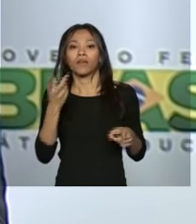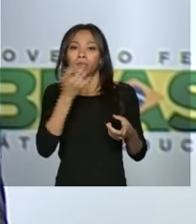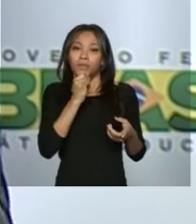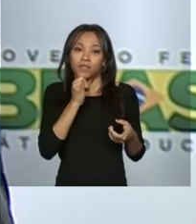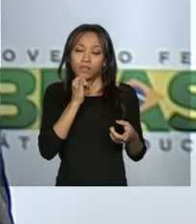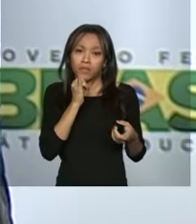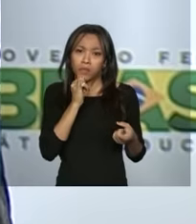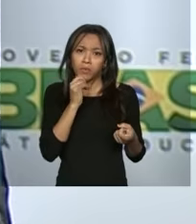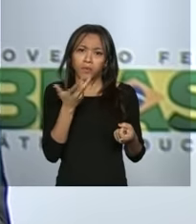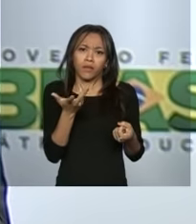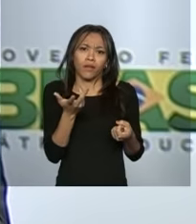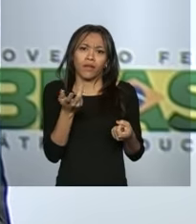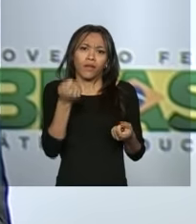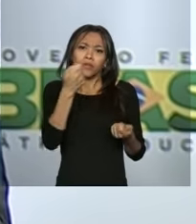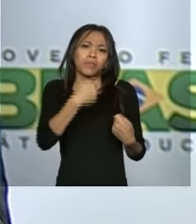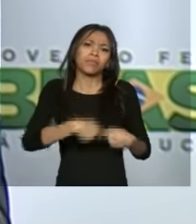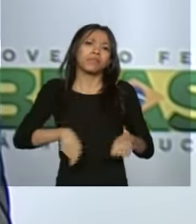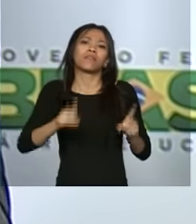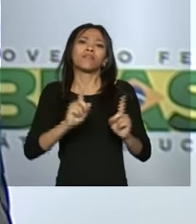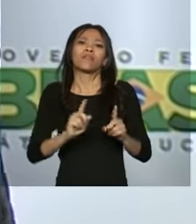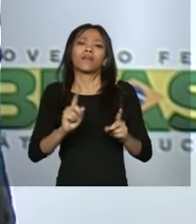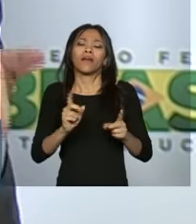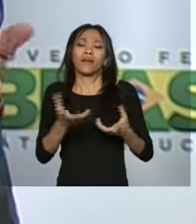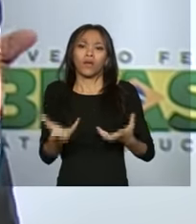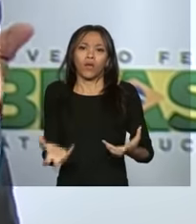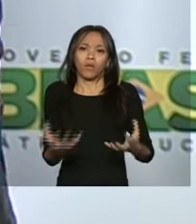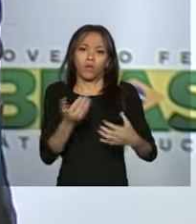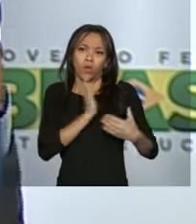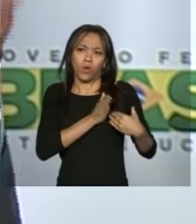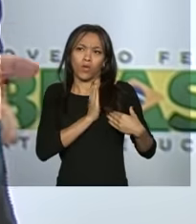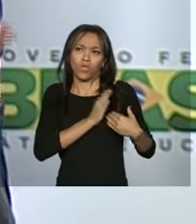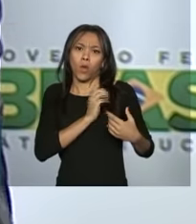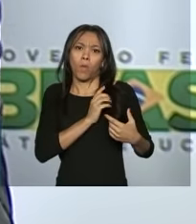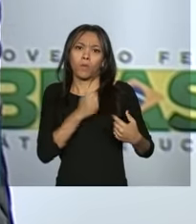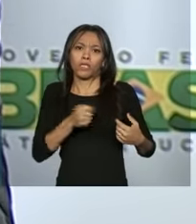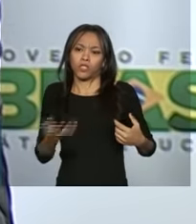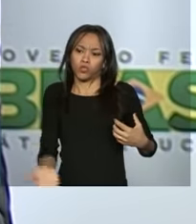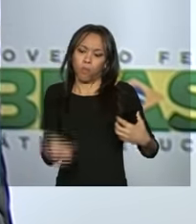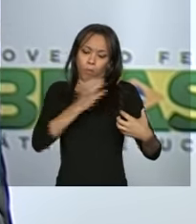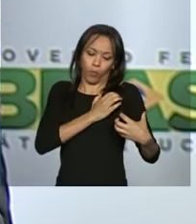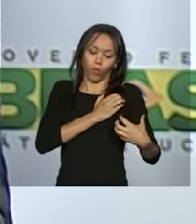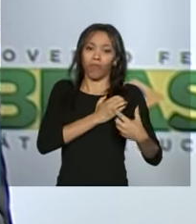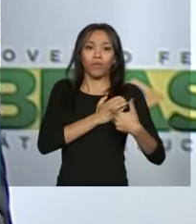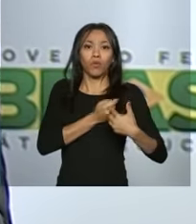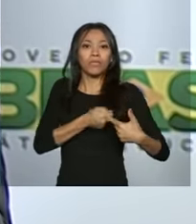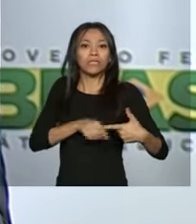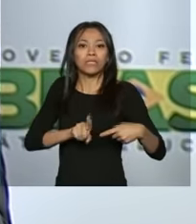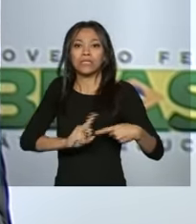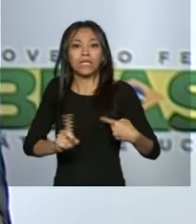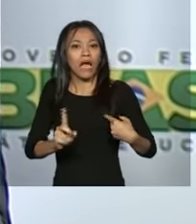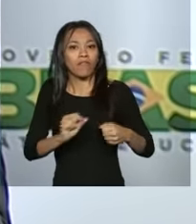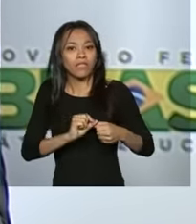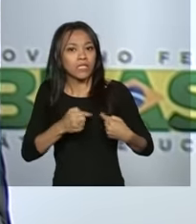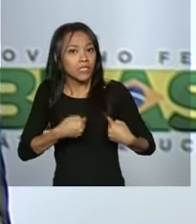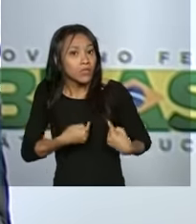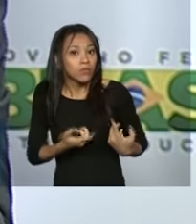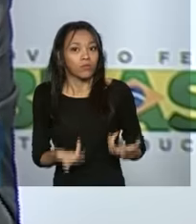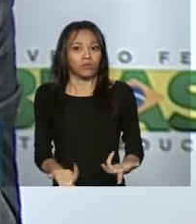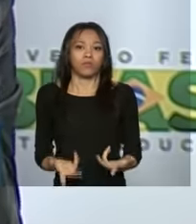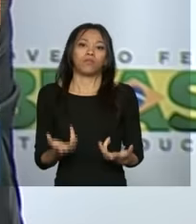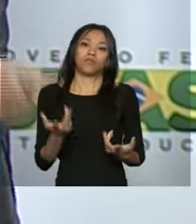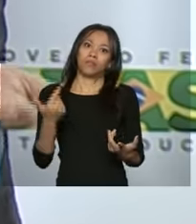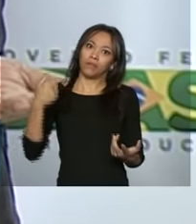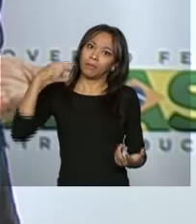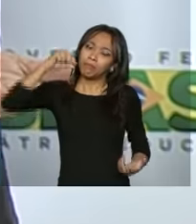feitos desnecessariamente implantes que não foram implantados e que foram cobrados aí são práticas vamos assim mais